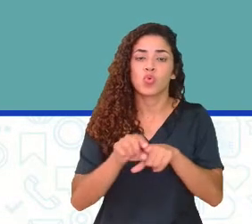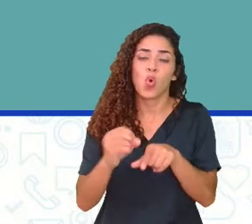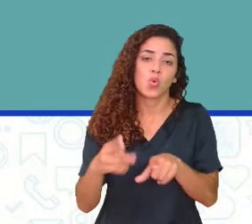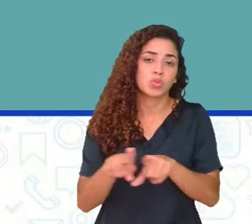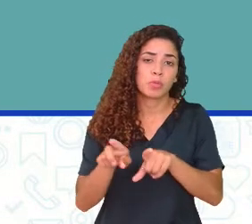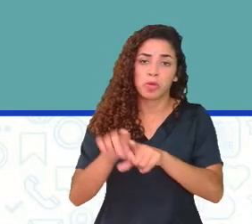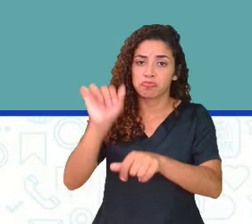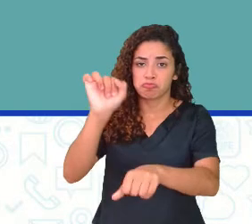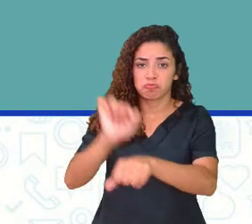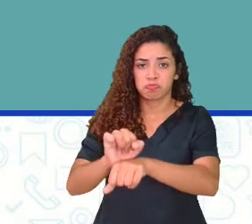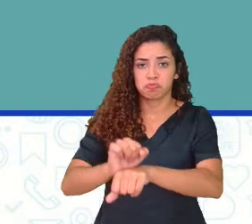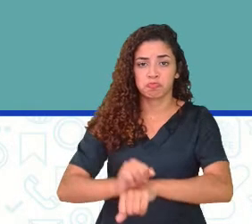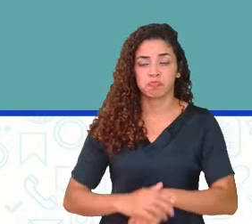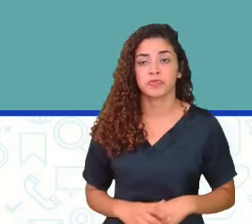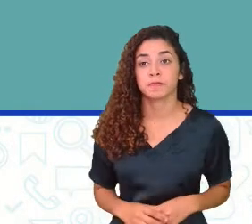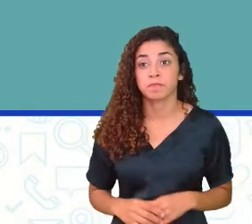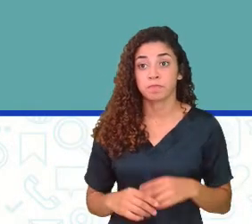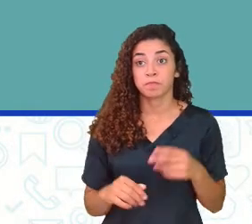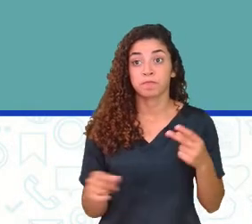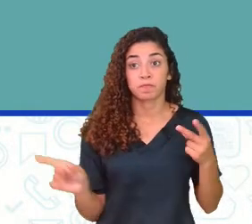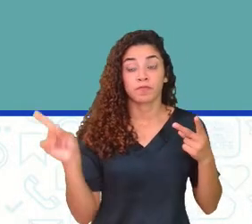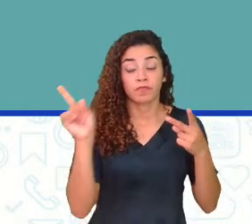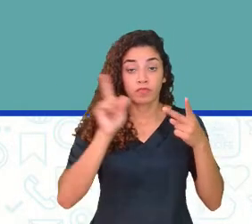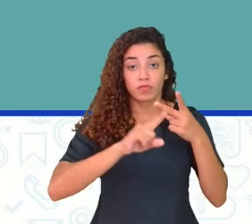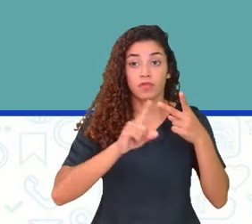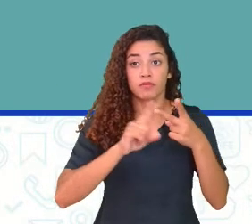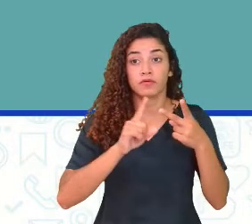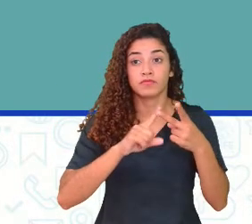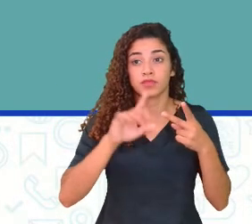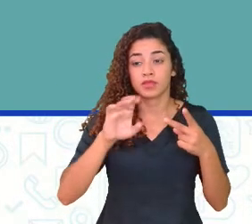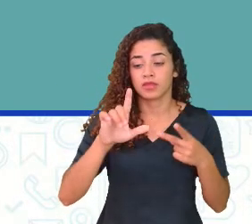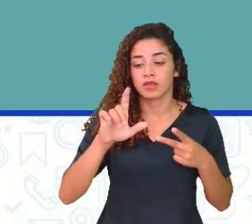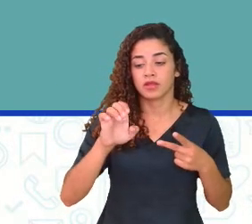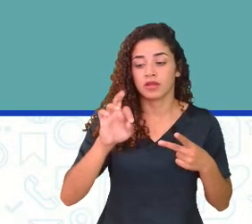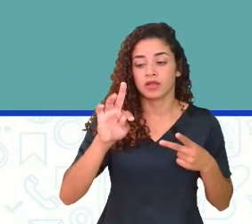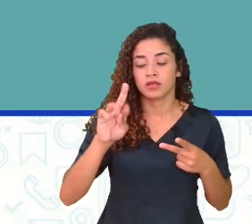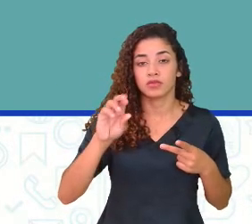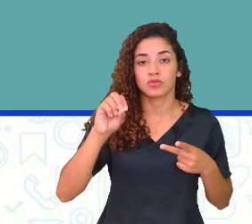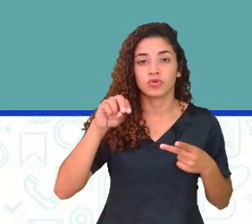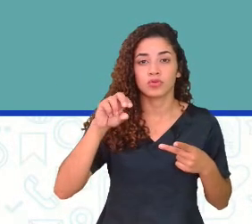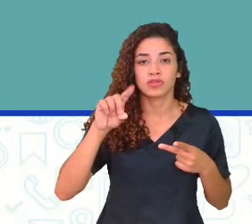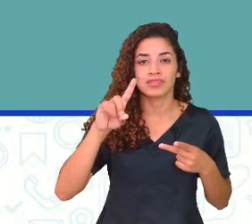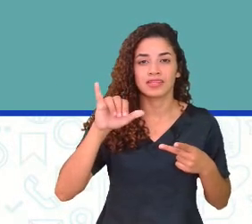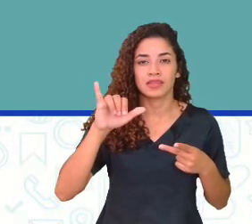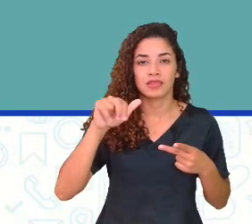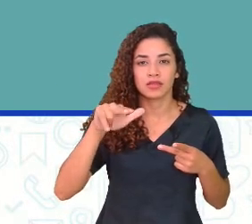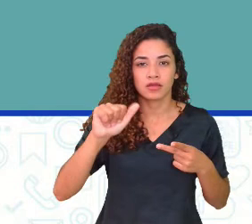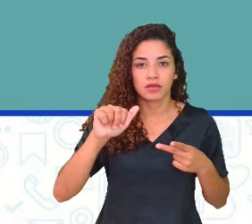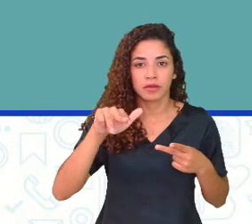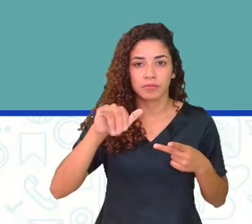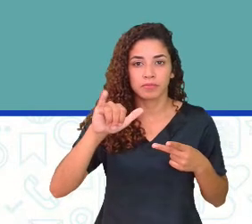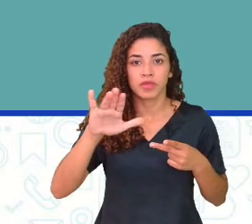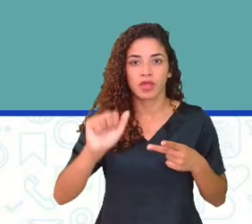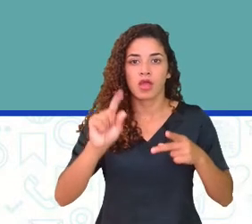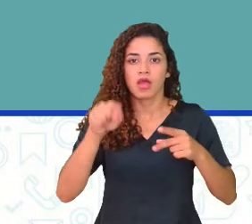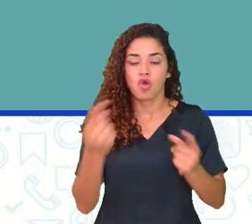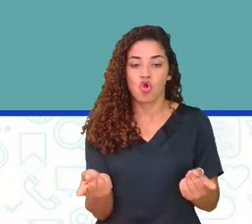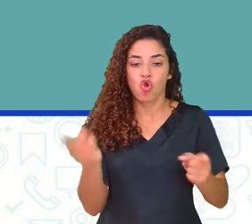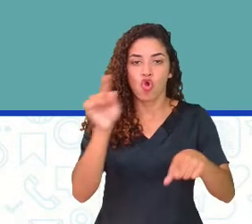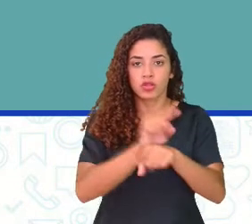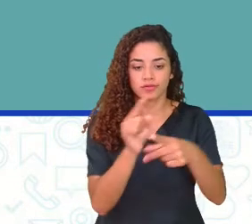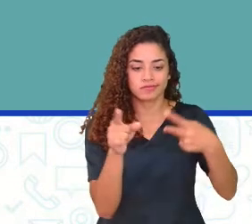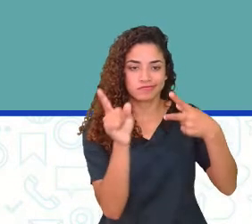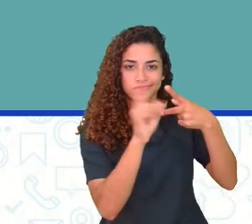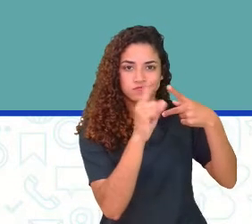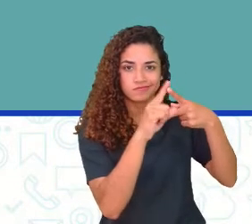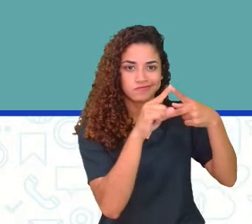em estado de repouso. E agora nós temos a eletrodinâmica. Ela já é o contrário da